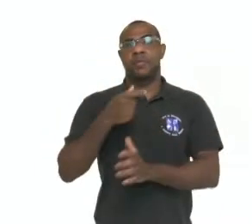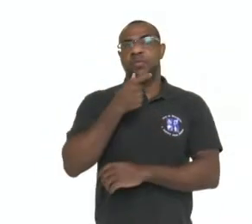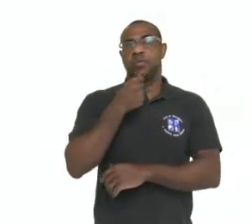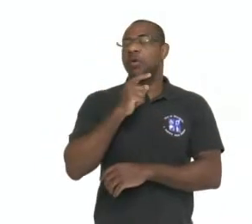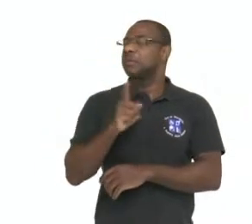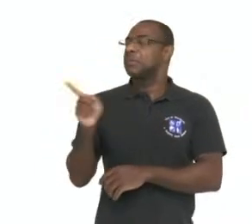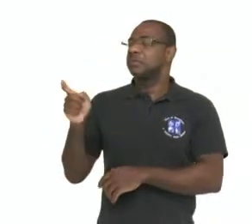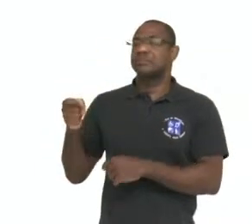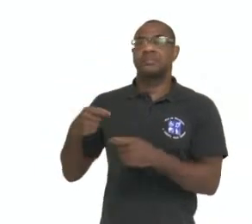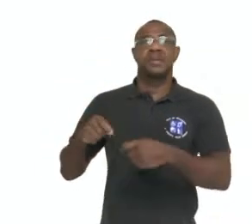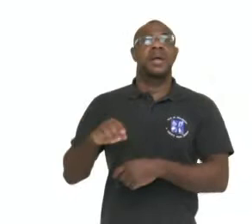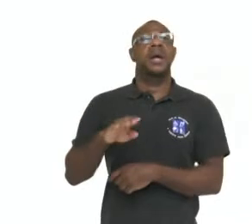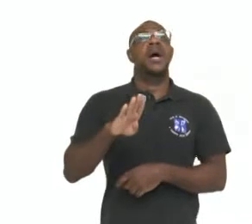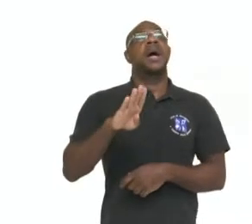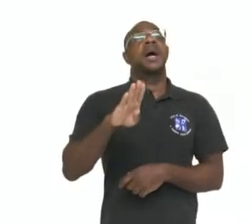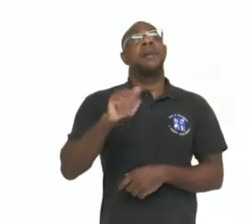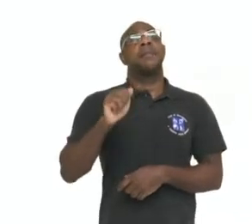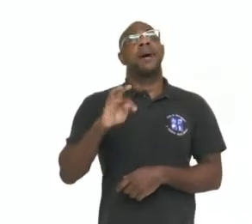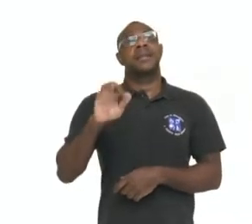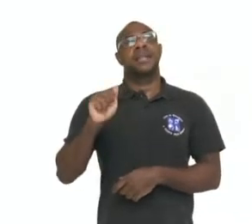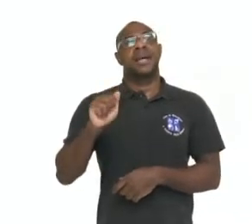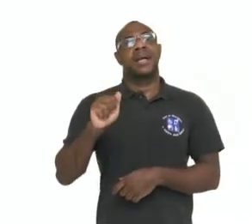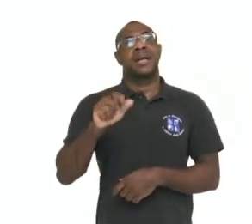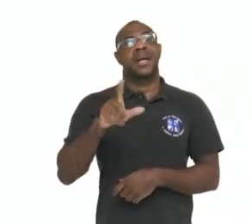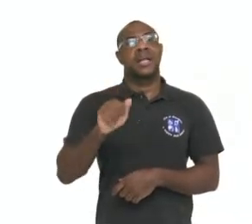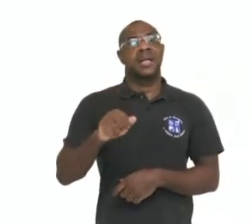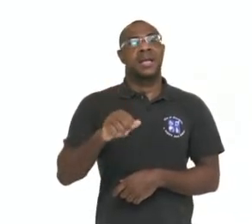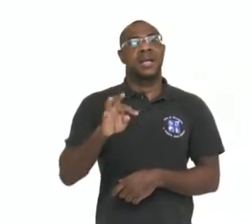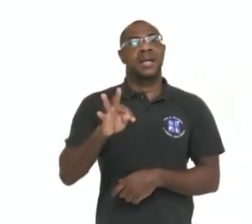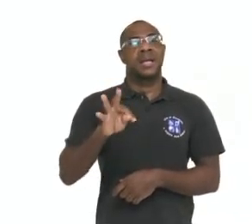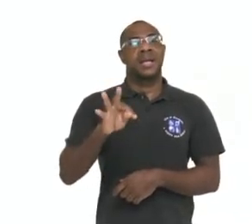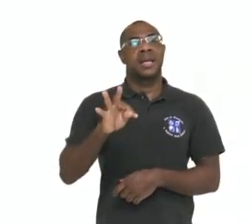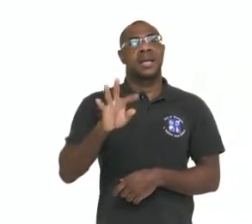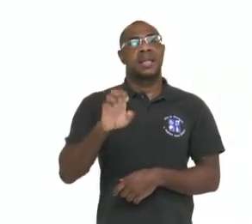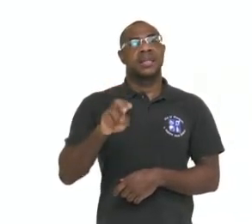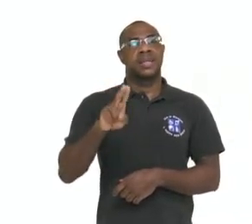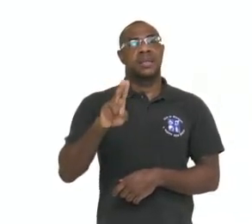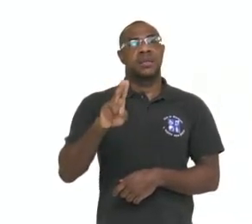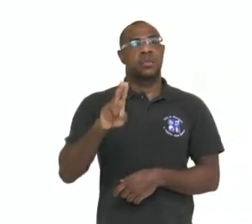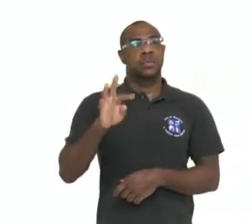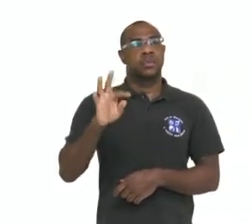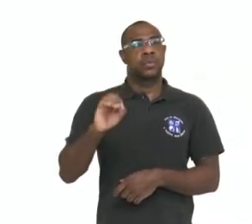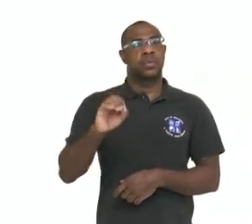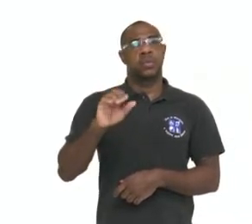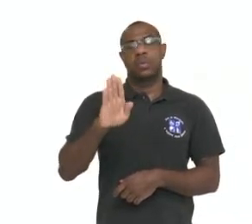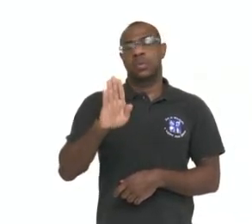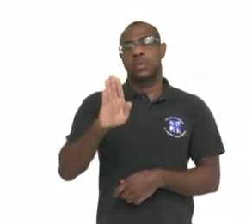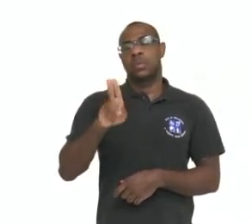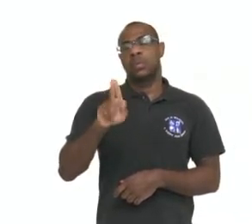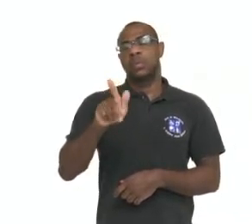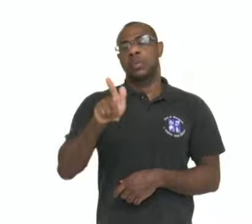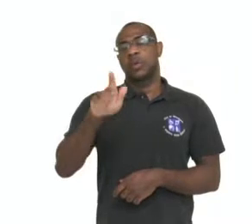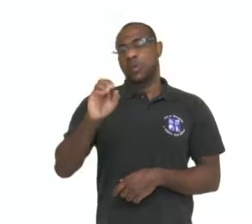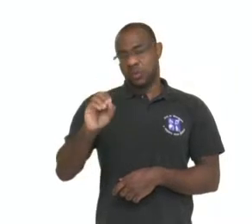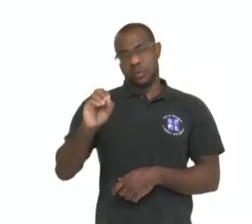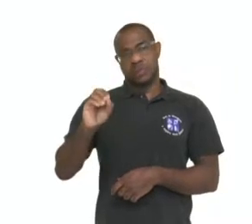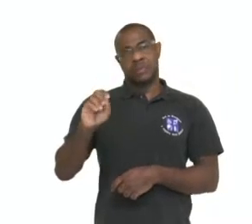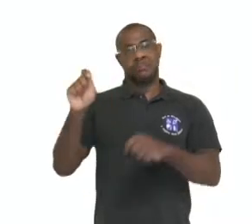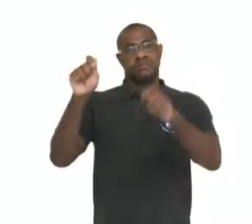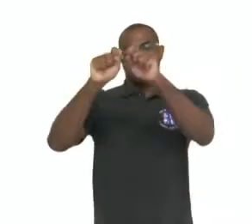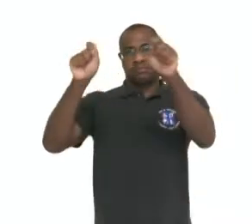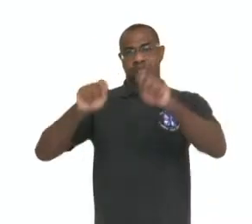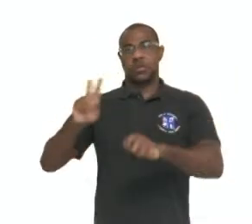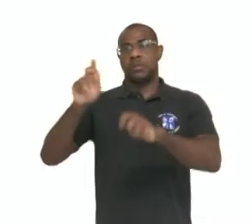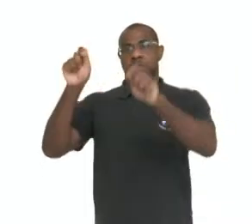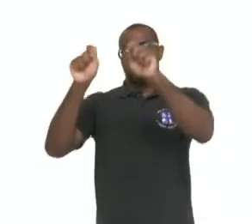Batalha de Teutoburgo. Tem muitos museus na Alemanha contando essa história, muitos livros, e tem inclusive um